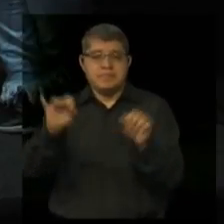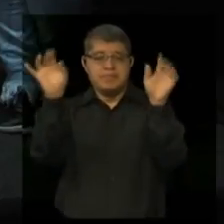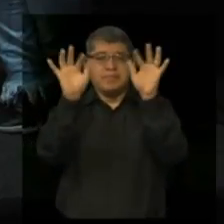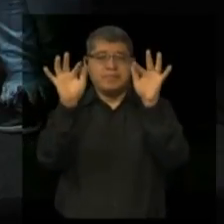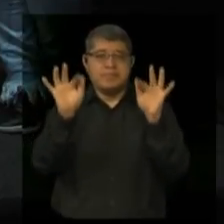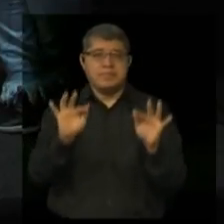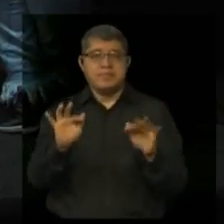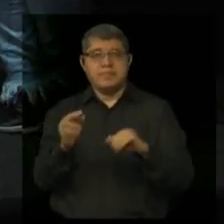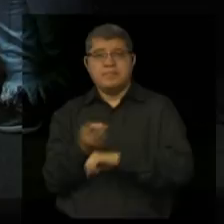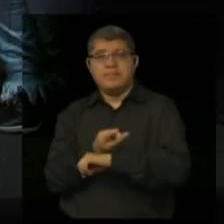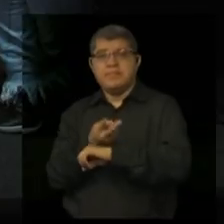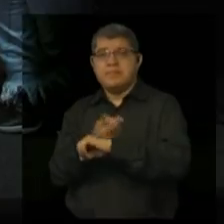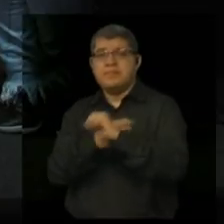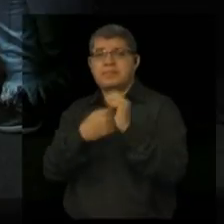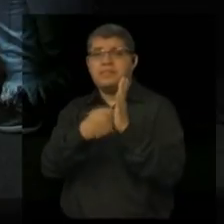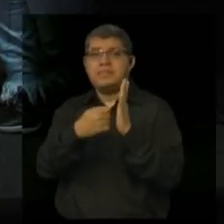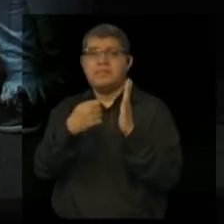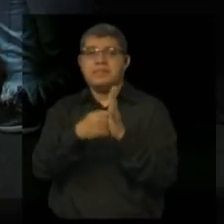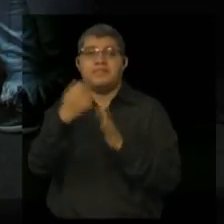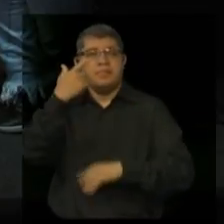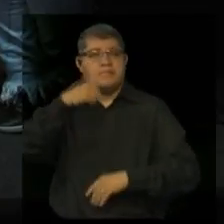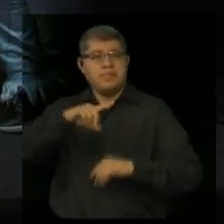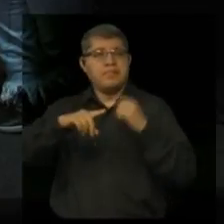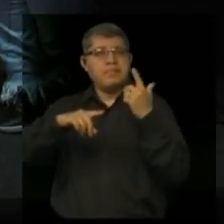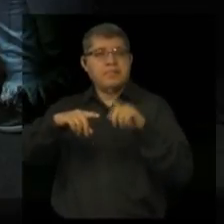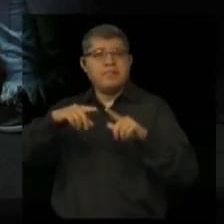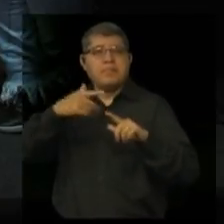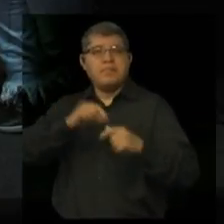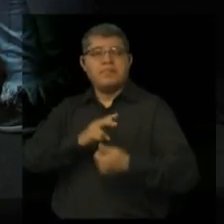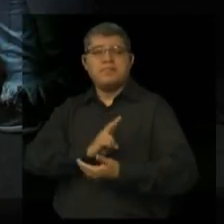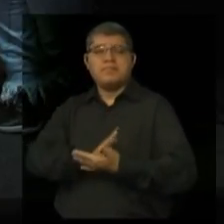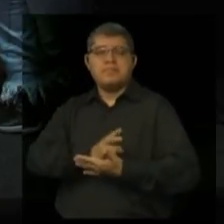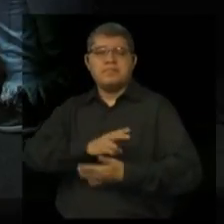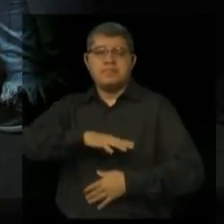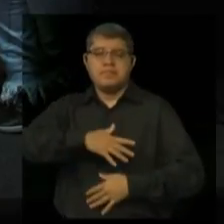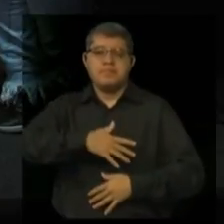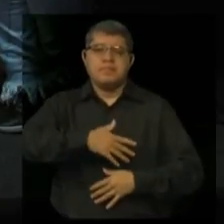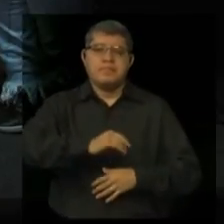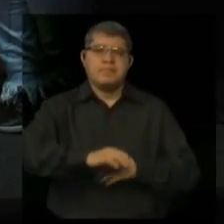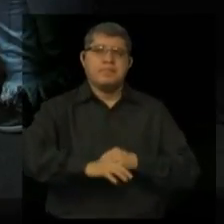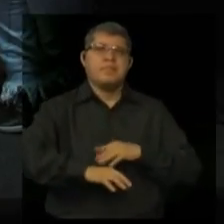Felicidade é busca, risco é conquista.